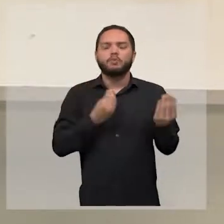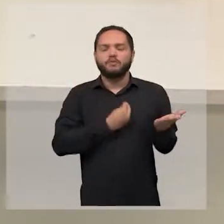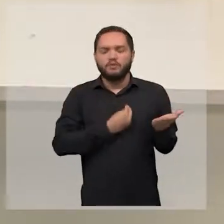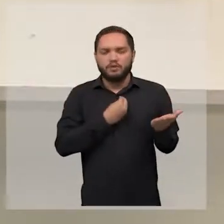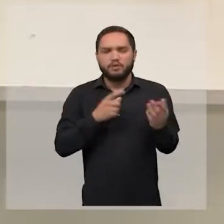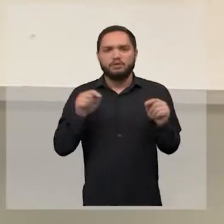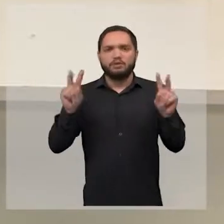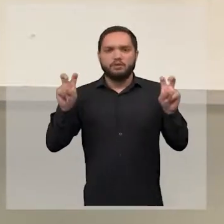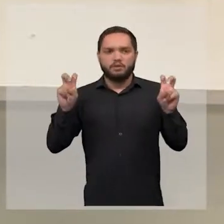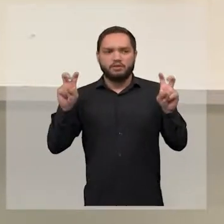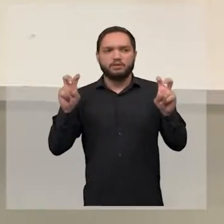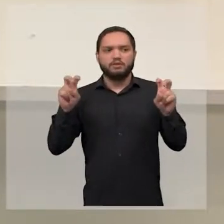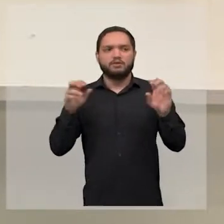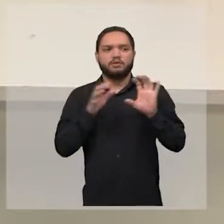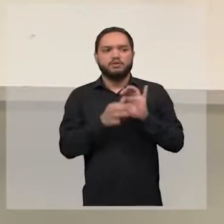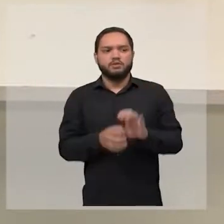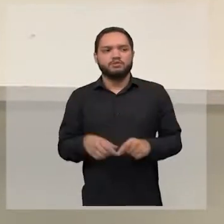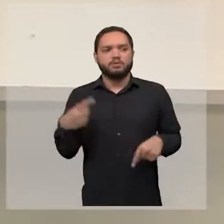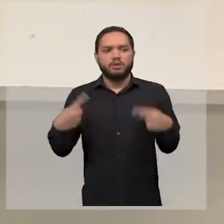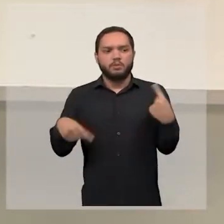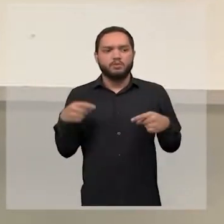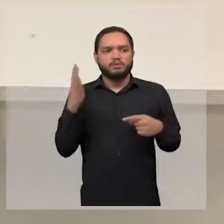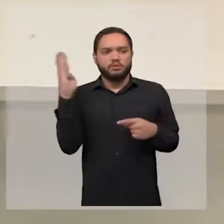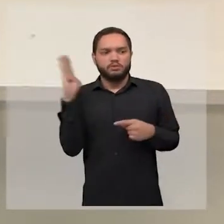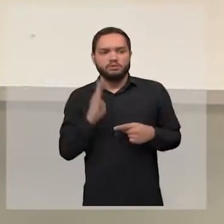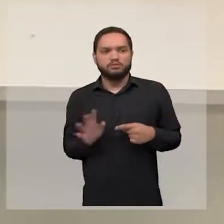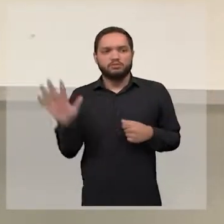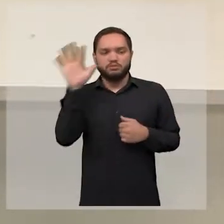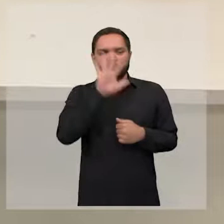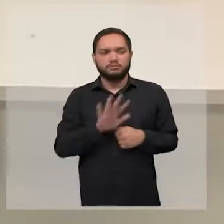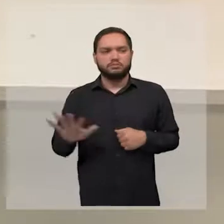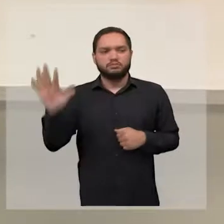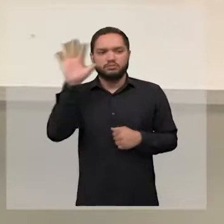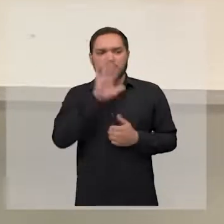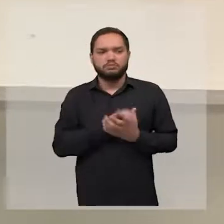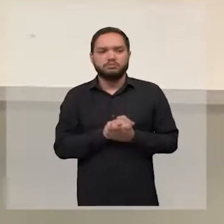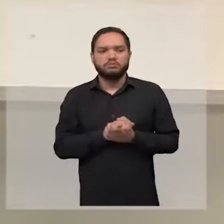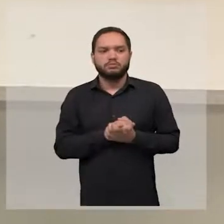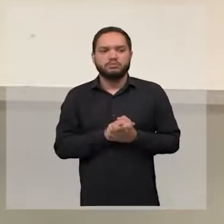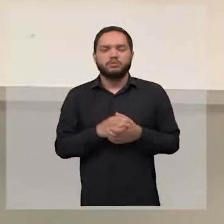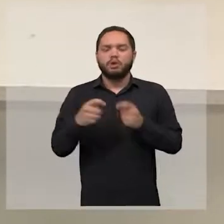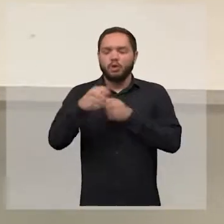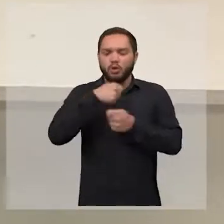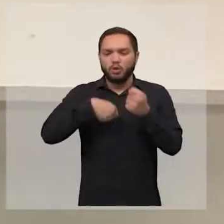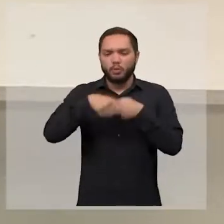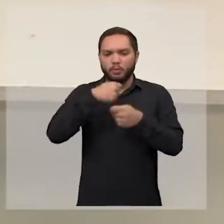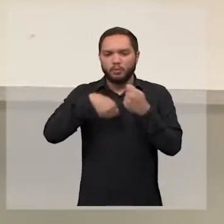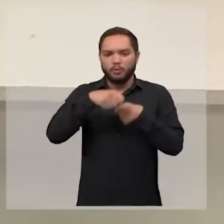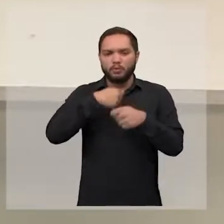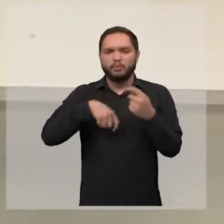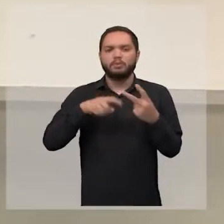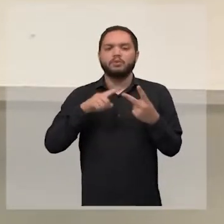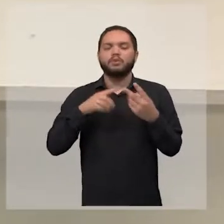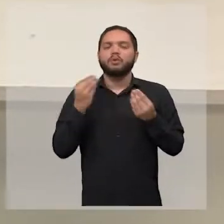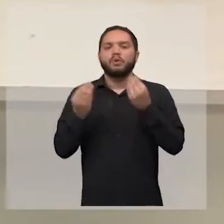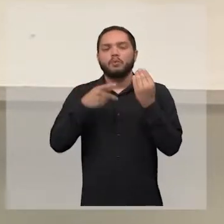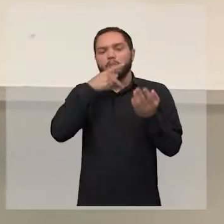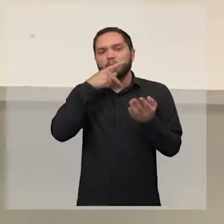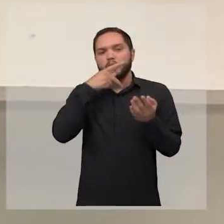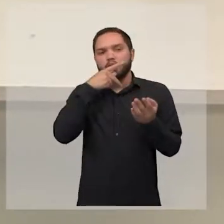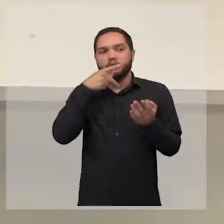da política nacional, da economia, dos rumos que o Partido dos Trabalhadores